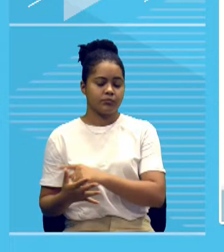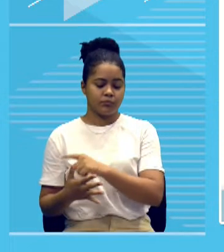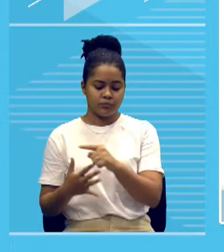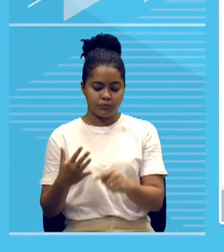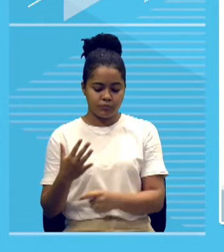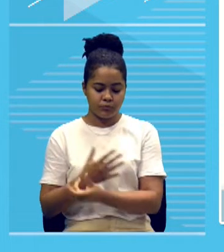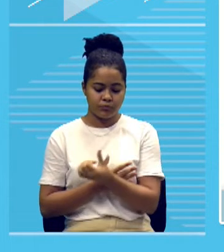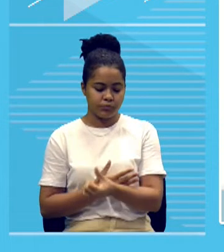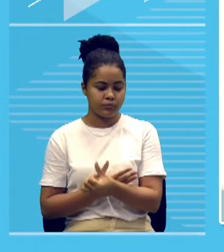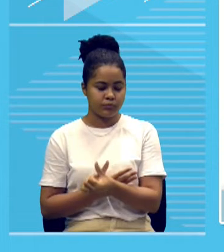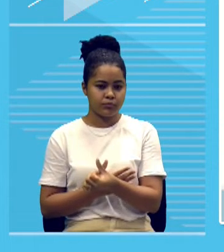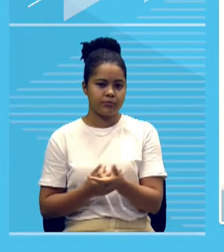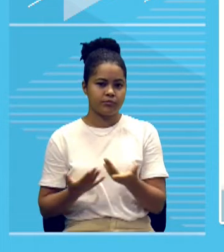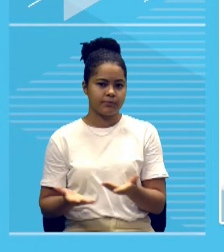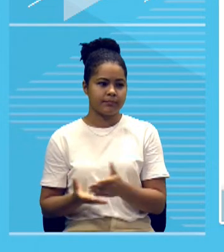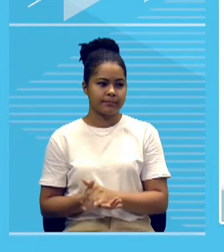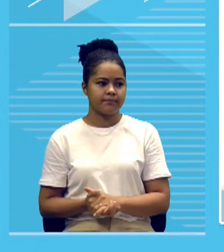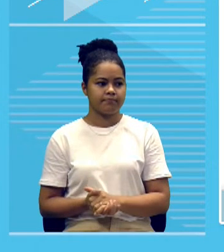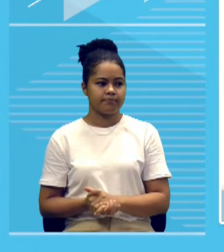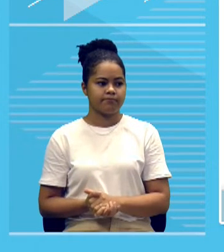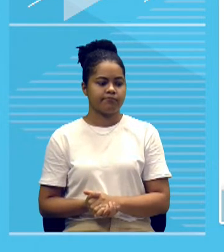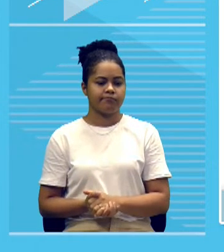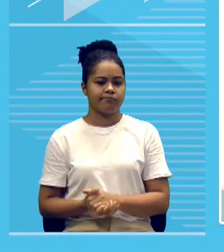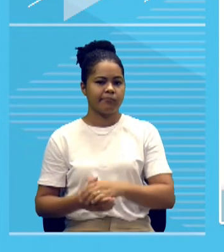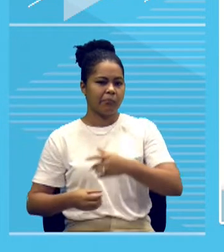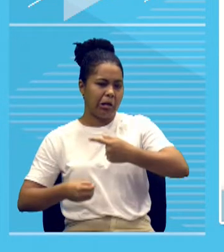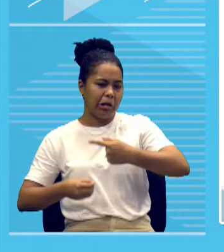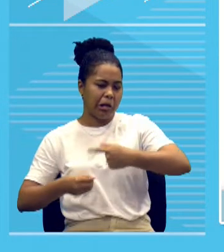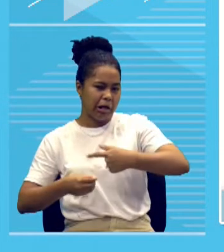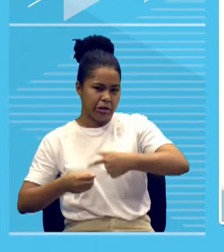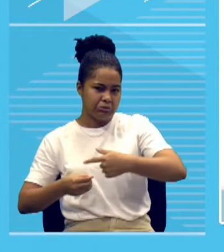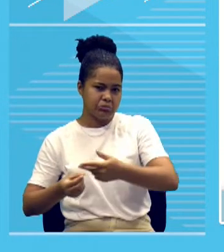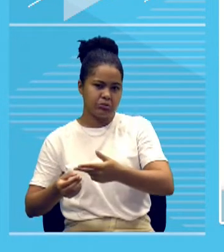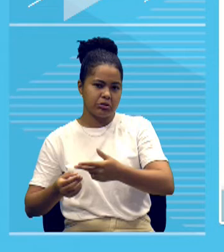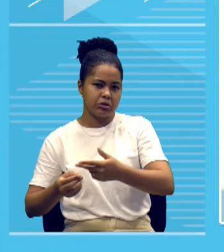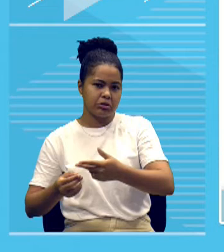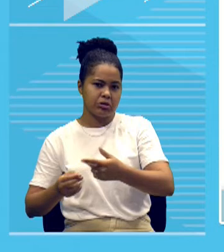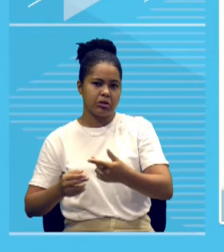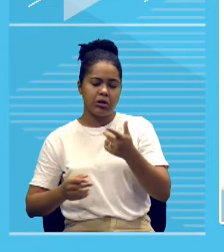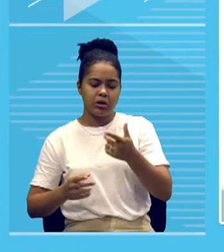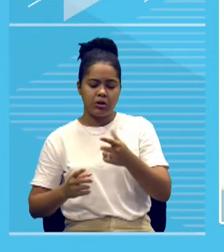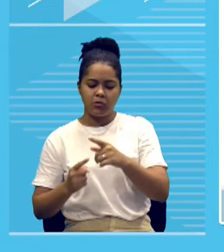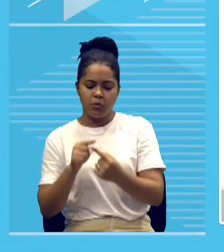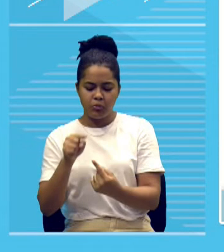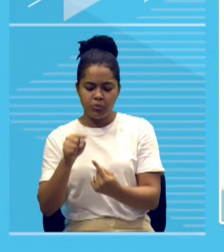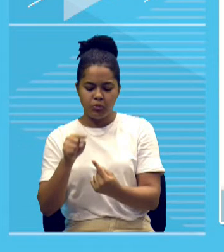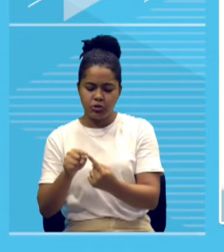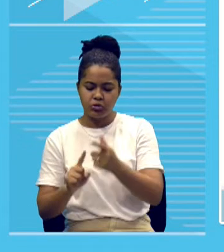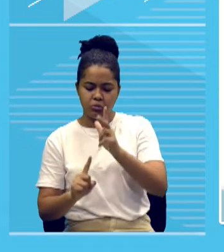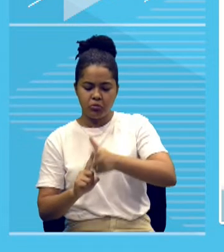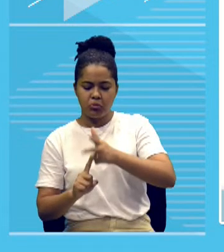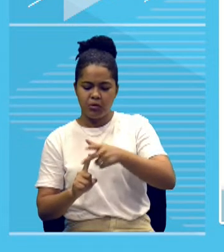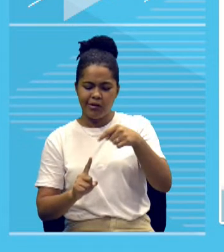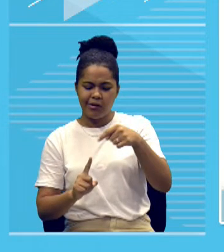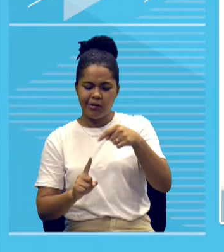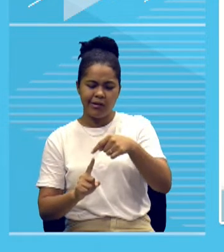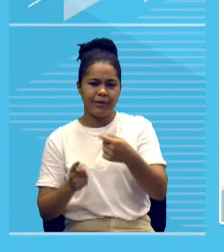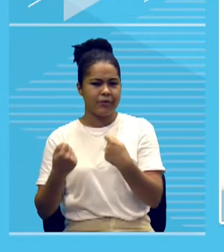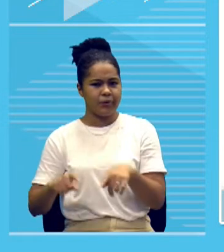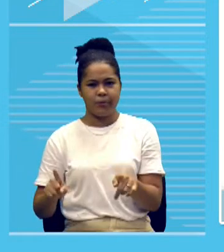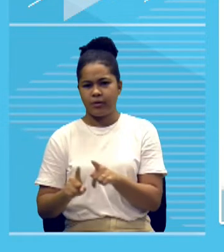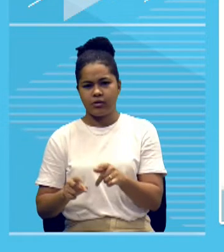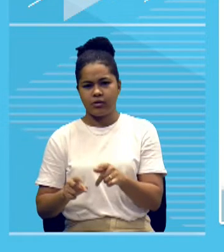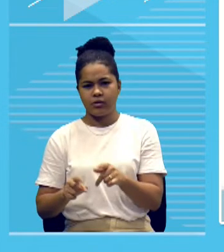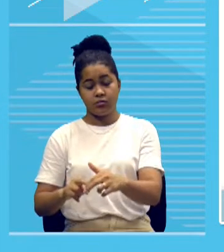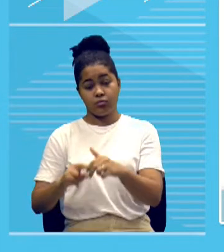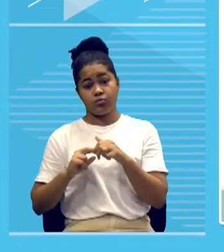a utilizar combustível para que o bichinho gire não não porque o que que movimenta a ele